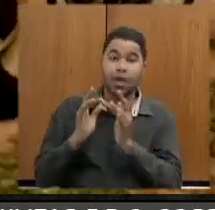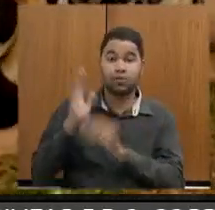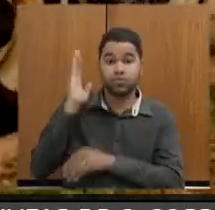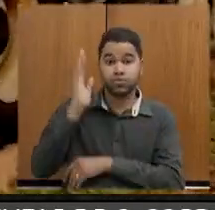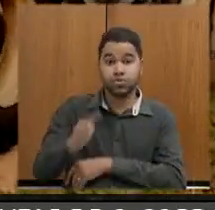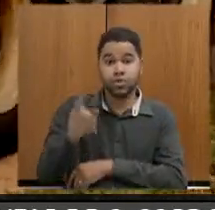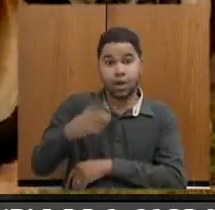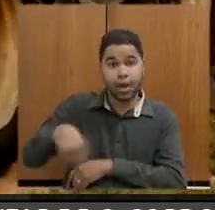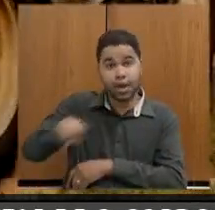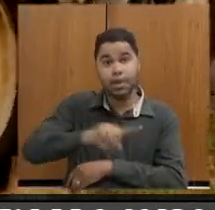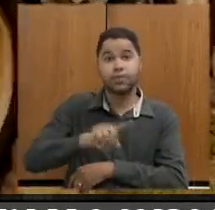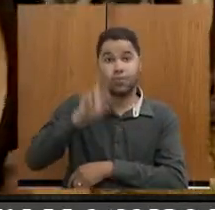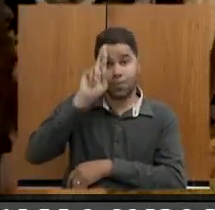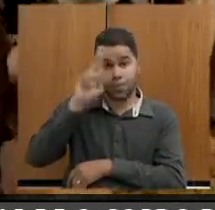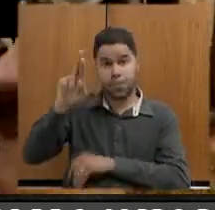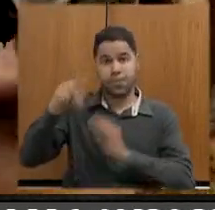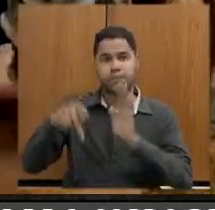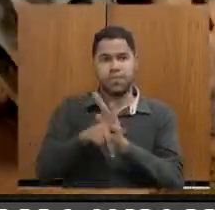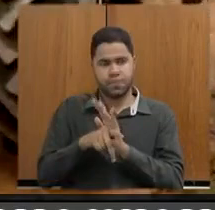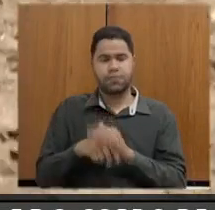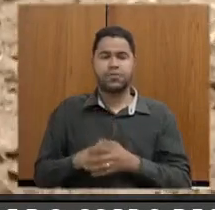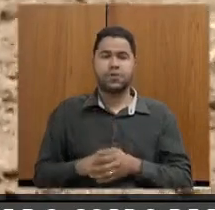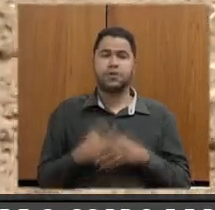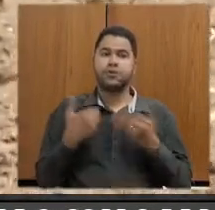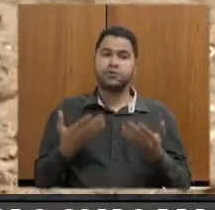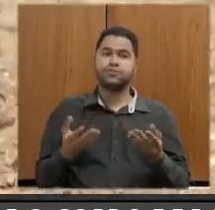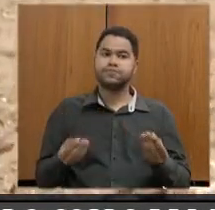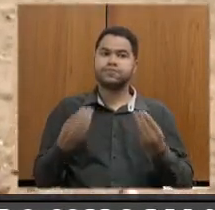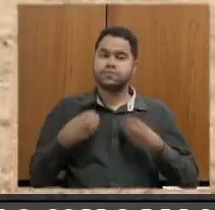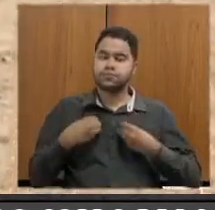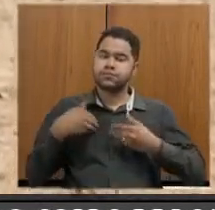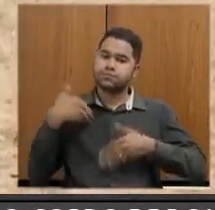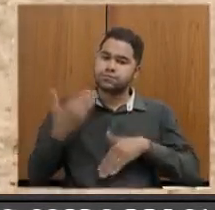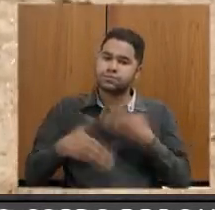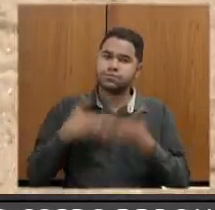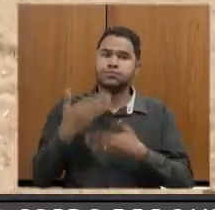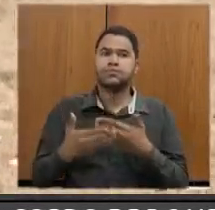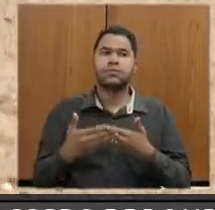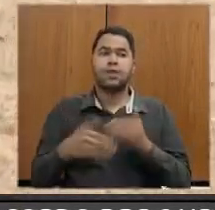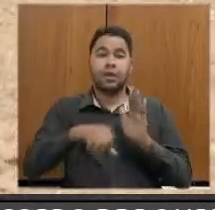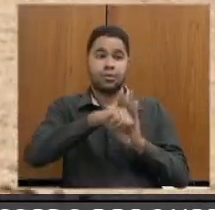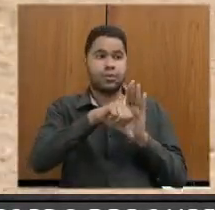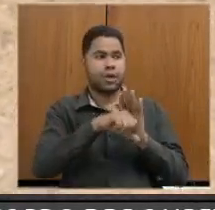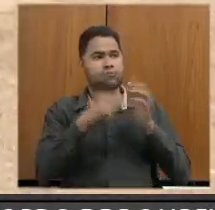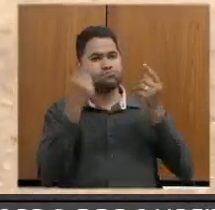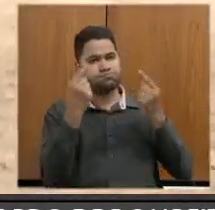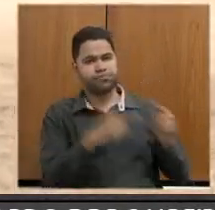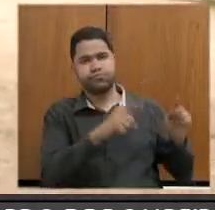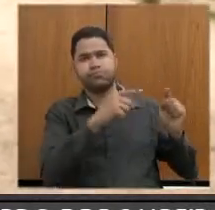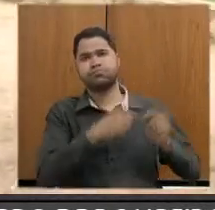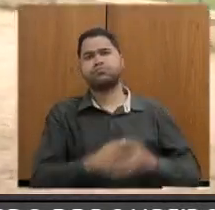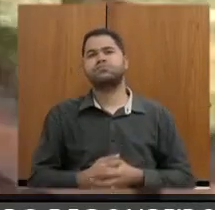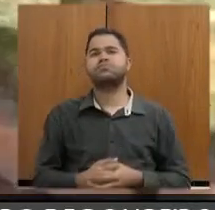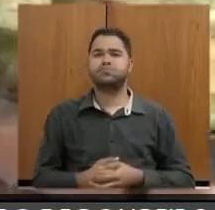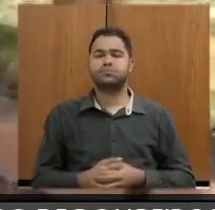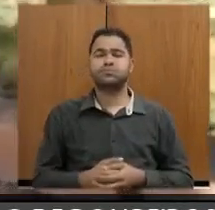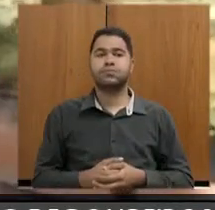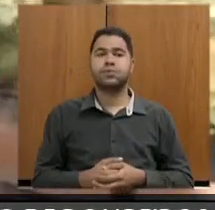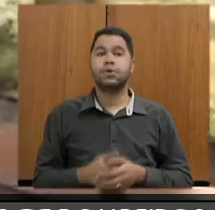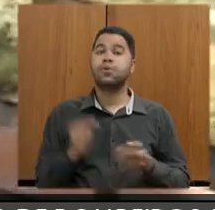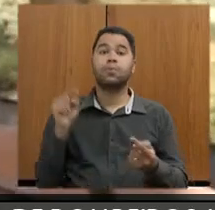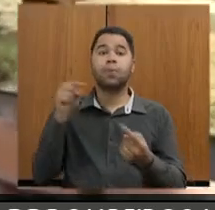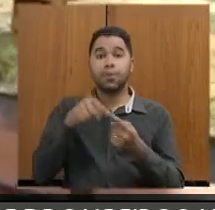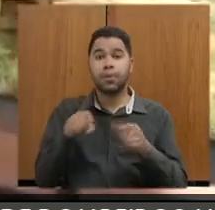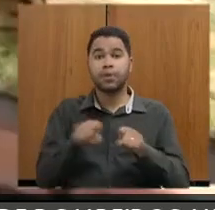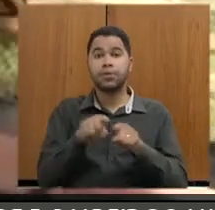com as Patrulhas rurais e isso nos fortalece no combate à criminalidade uma meta